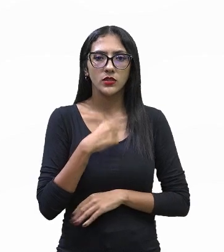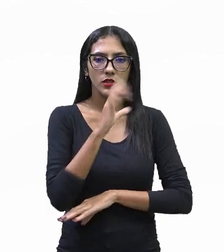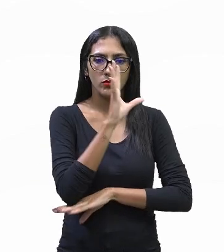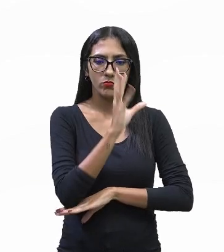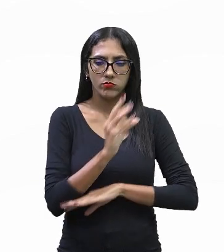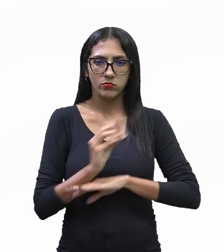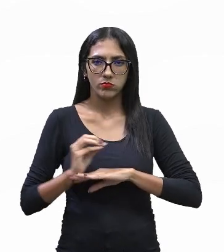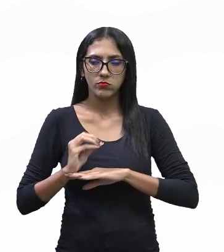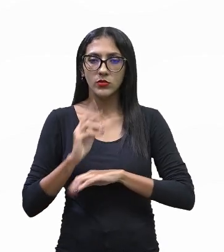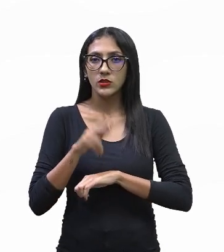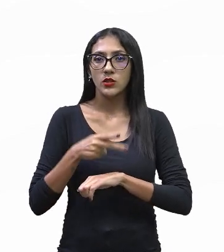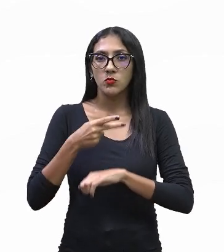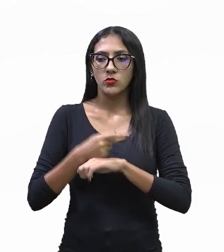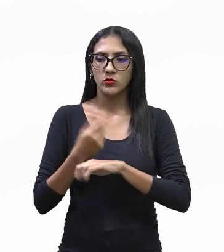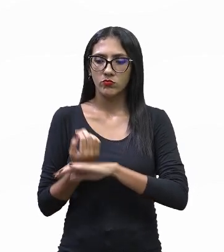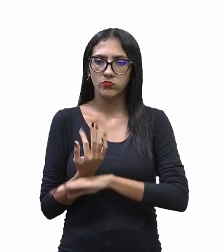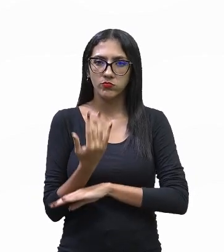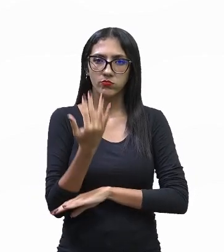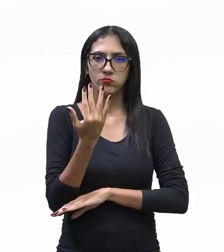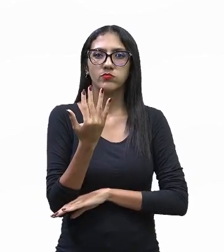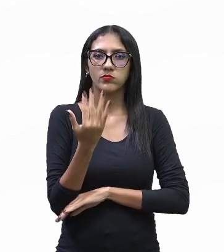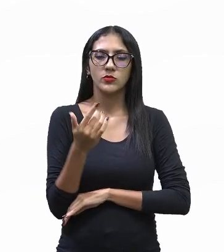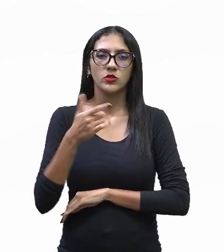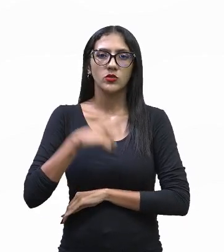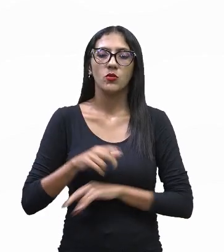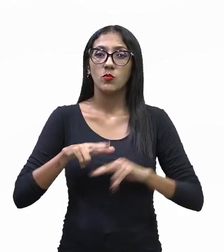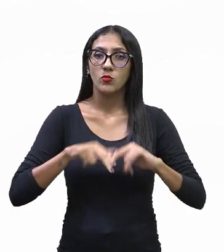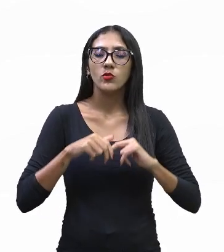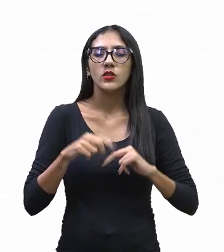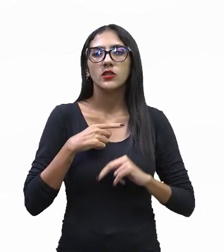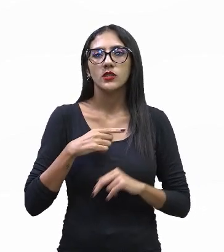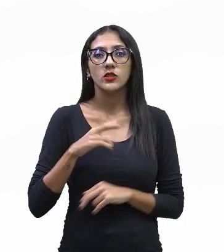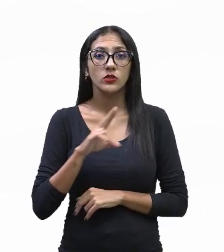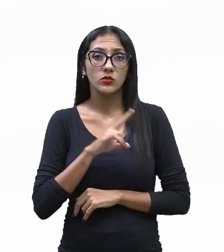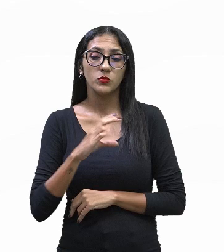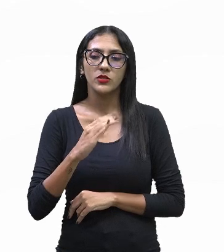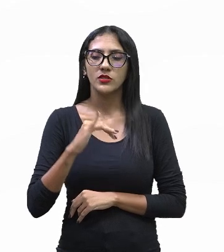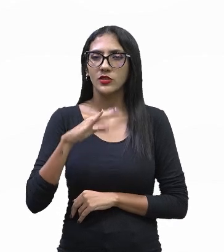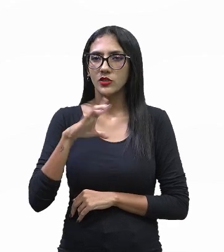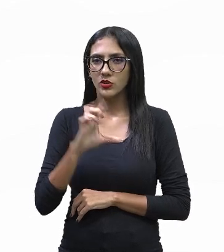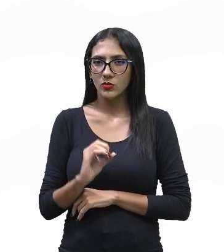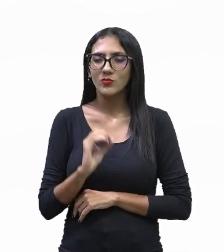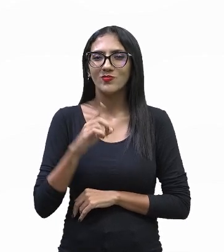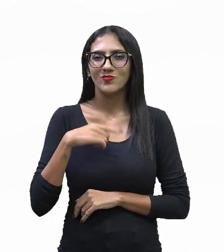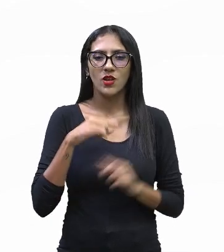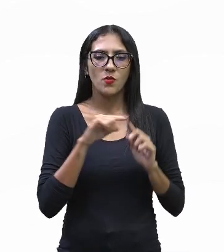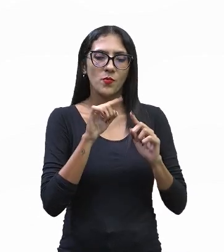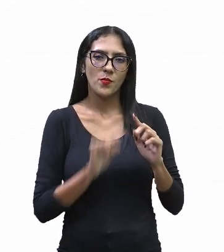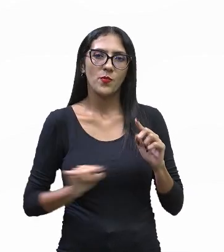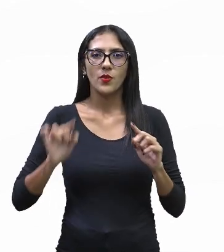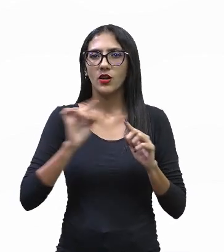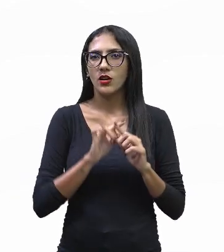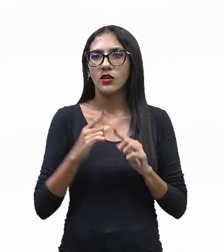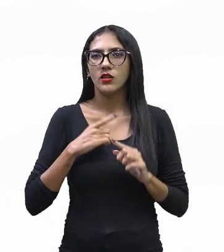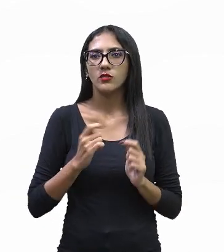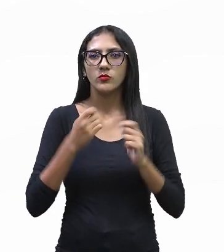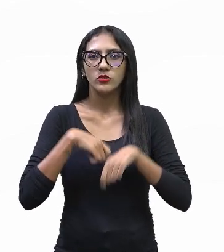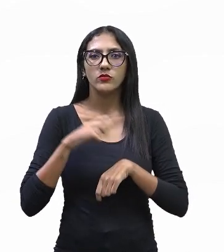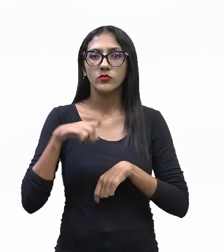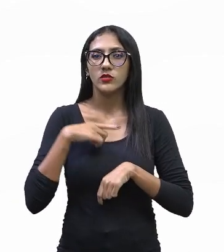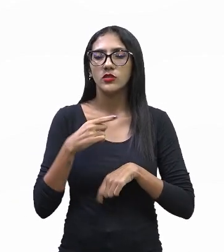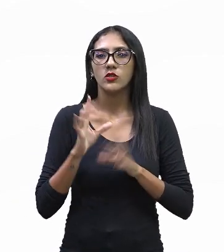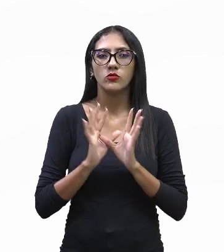ele é devolvido, tá bom? Então, por isso o termo ciclo, tá ok? Então, é uma maneira com que esse elemento